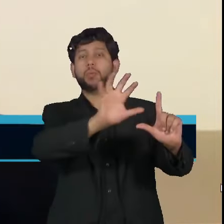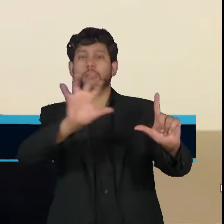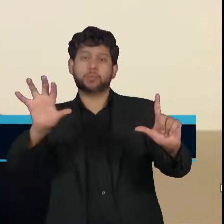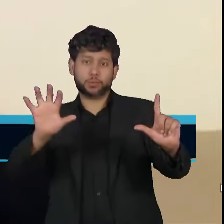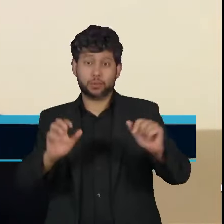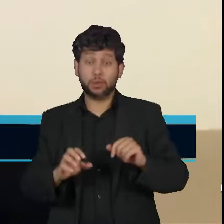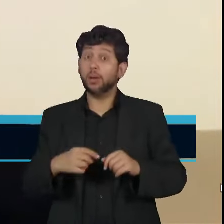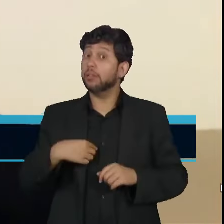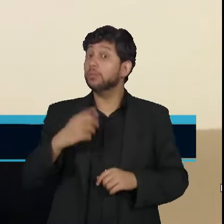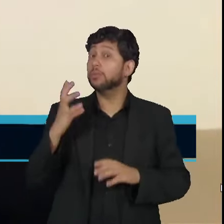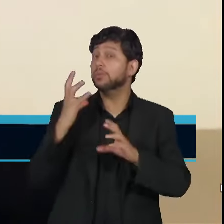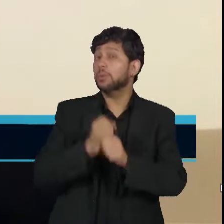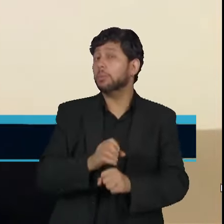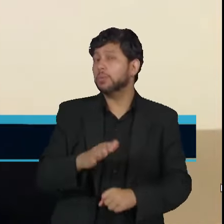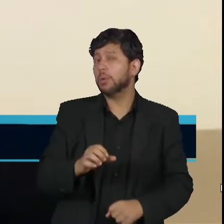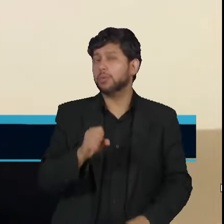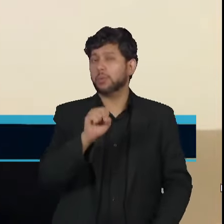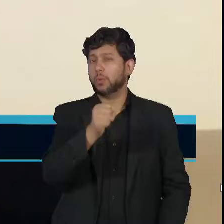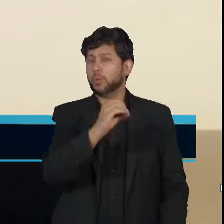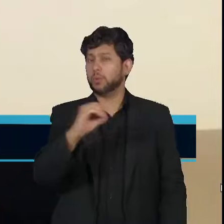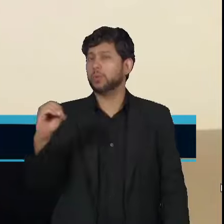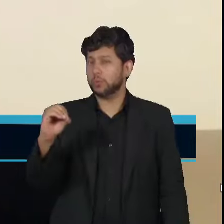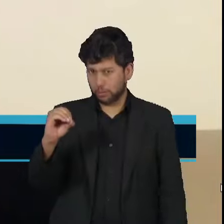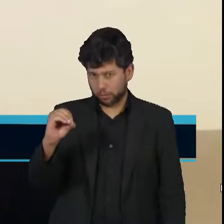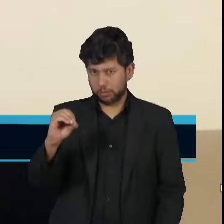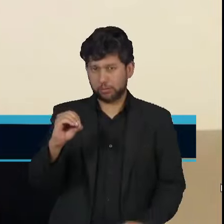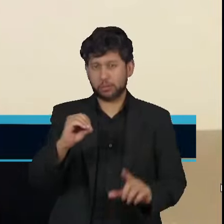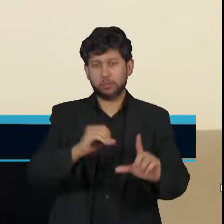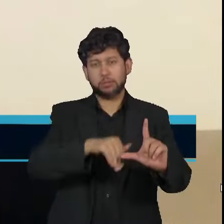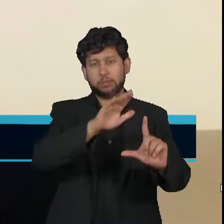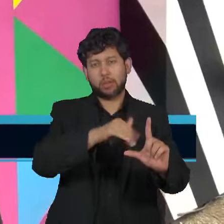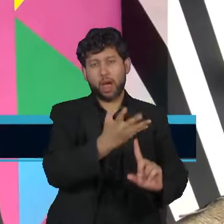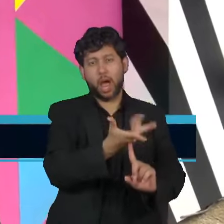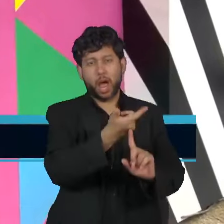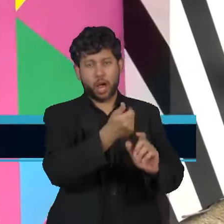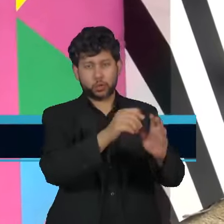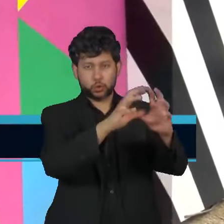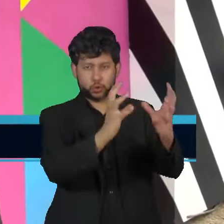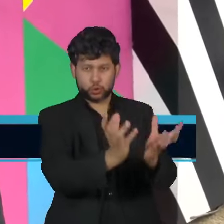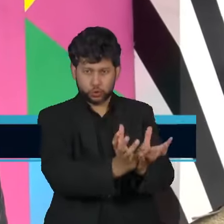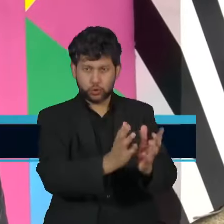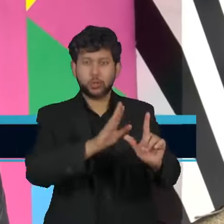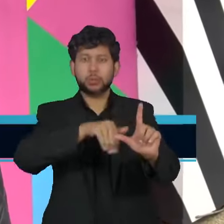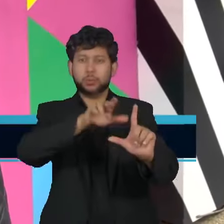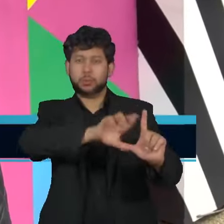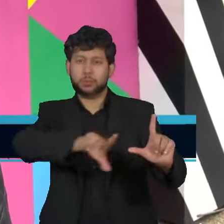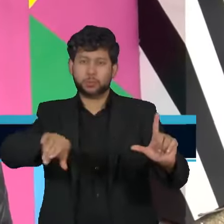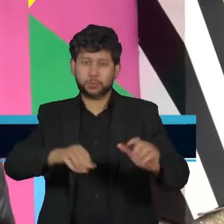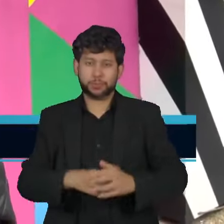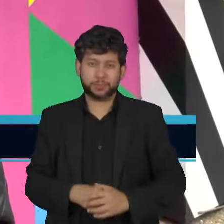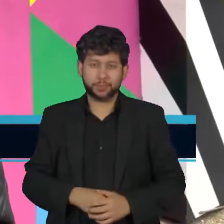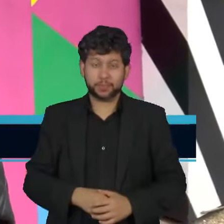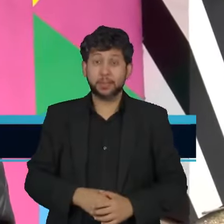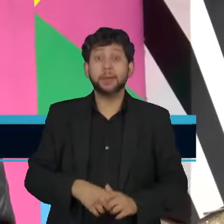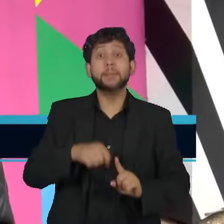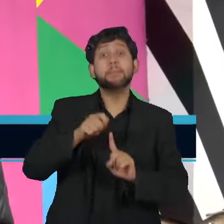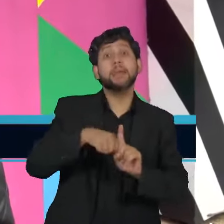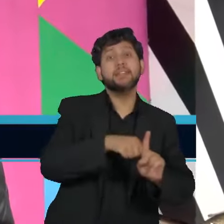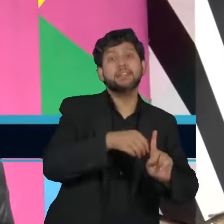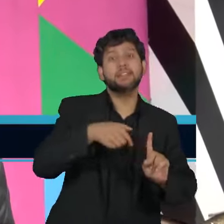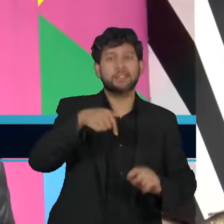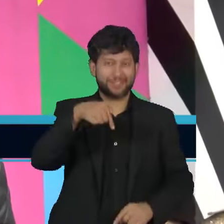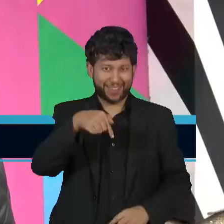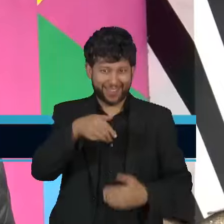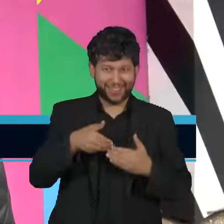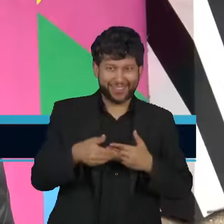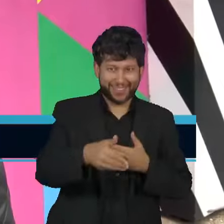temos cerca de 800 obras na exposição ao longo dos próximos 7 meses o público da maior